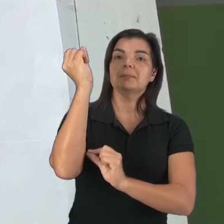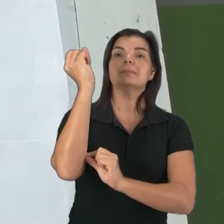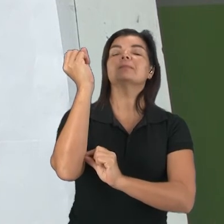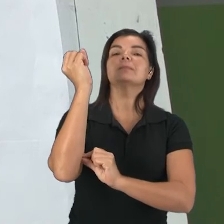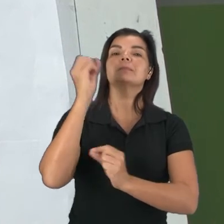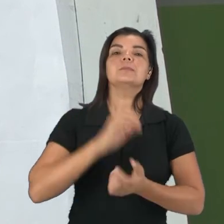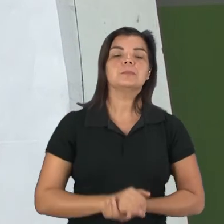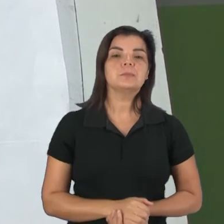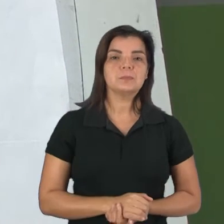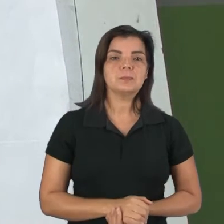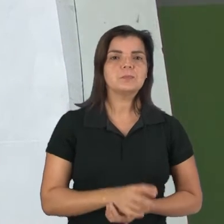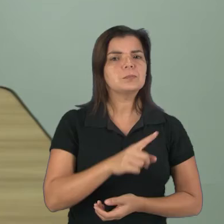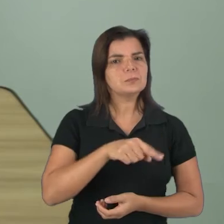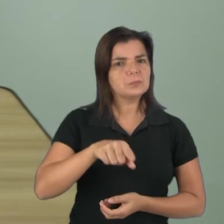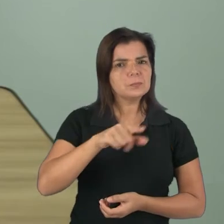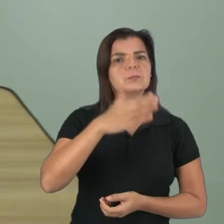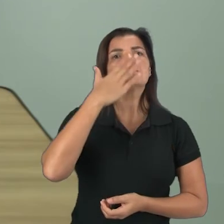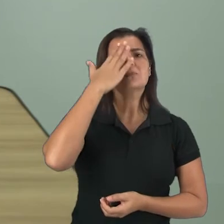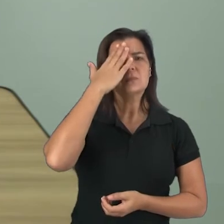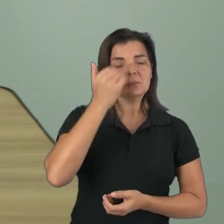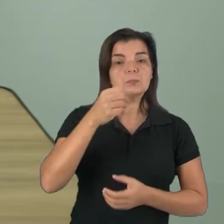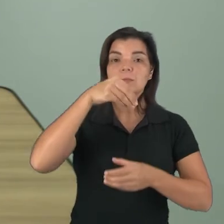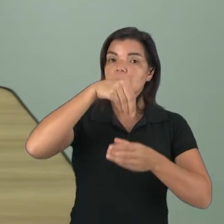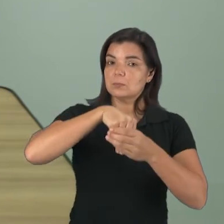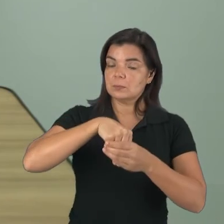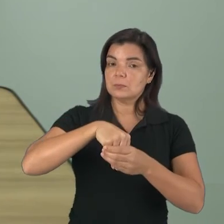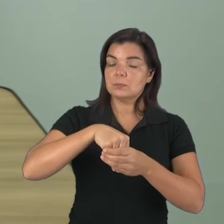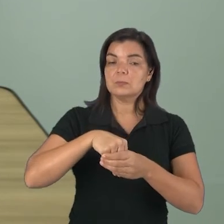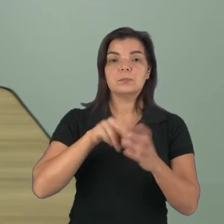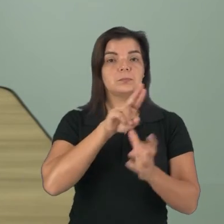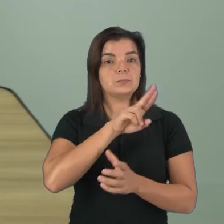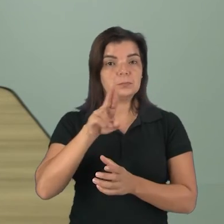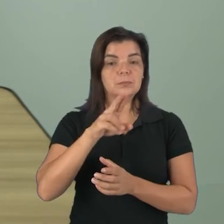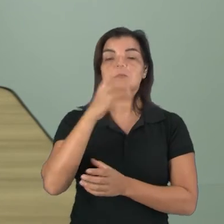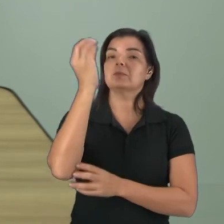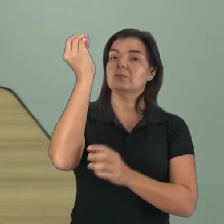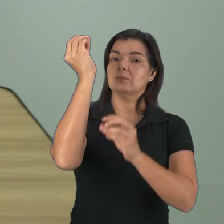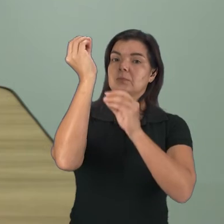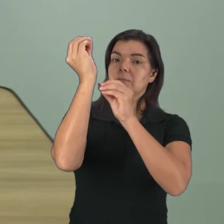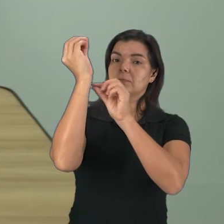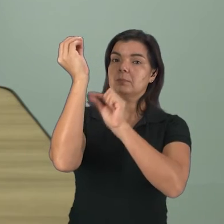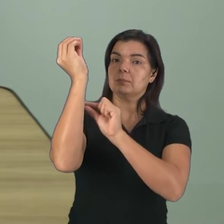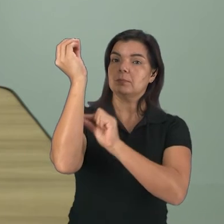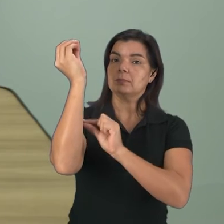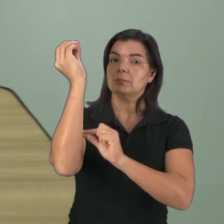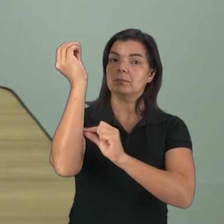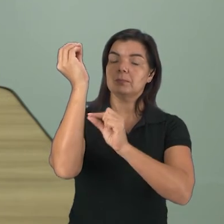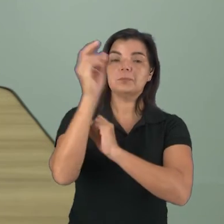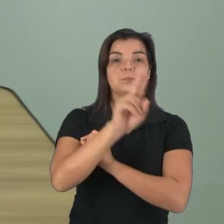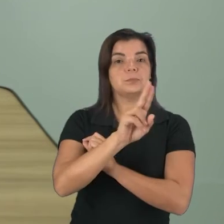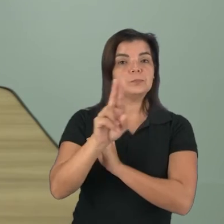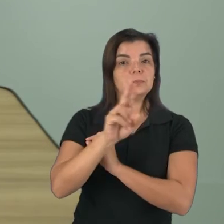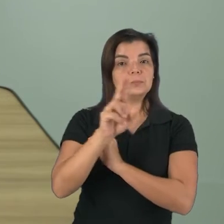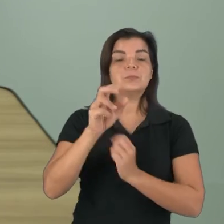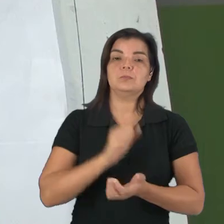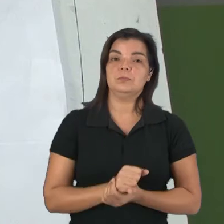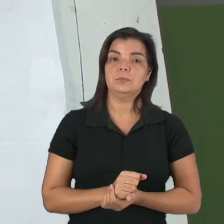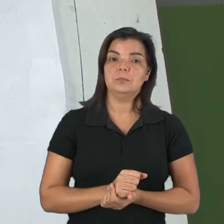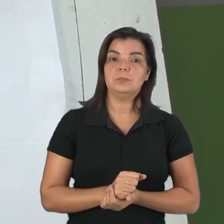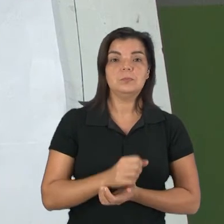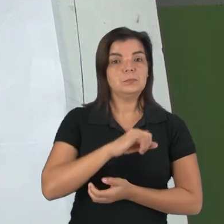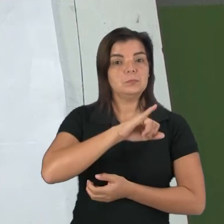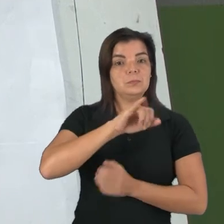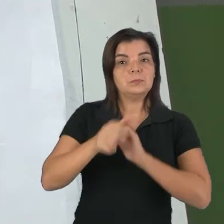jabuticaba vocês sabiam que dentro da palavra jabuticaba tem o nome